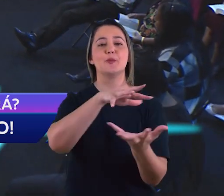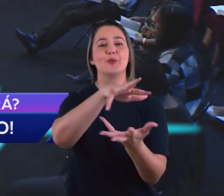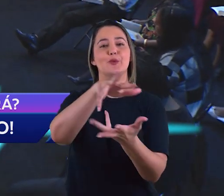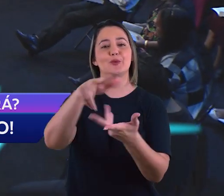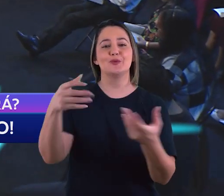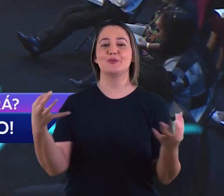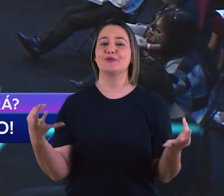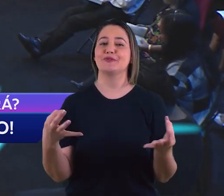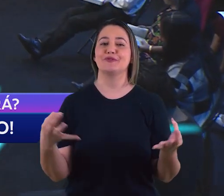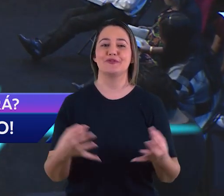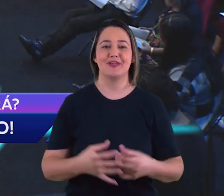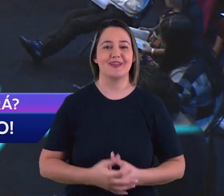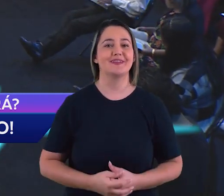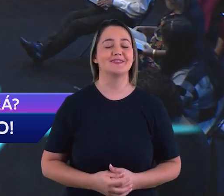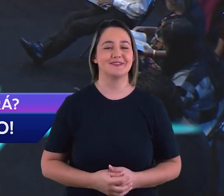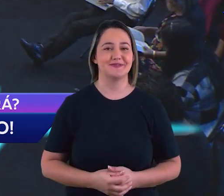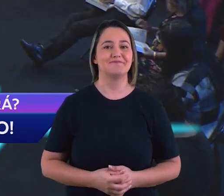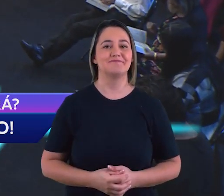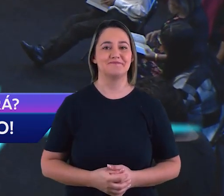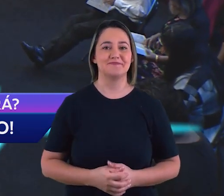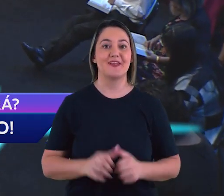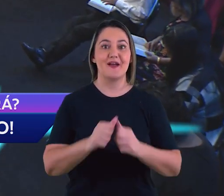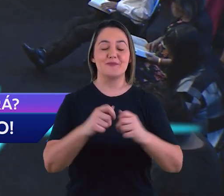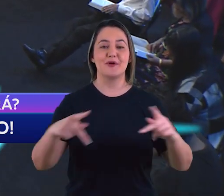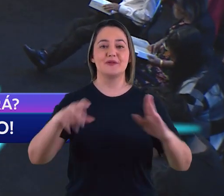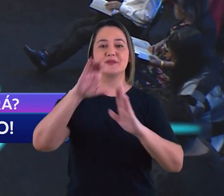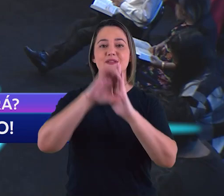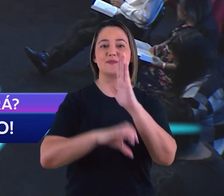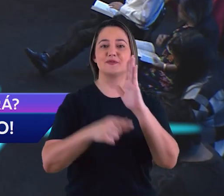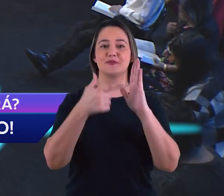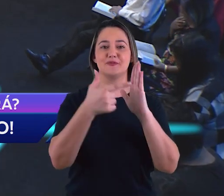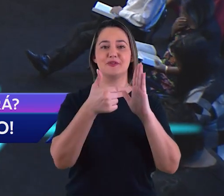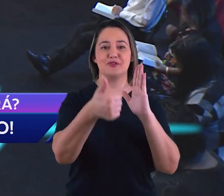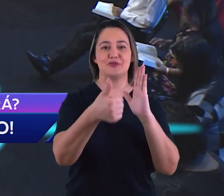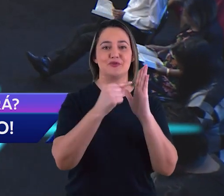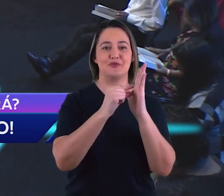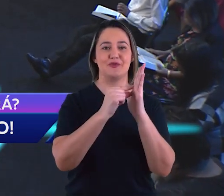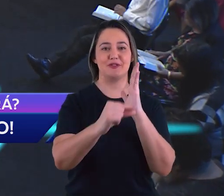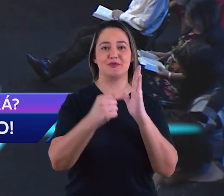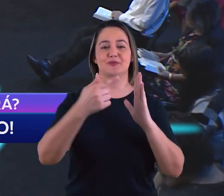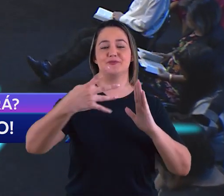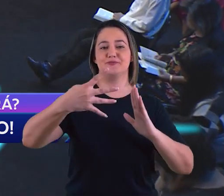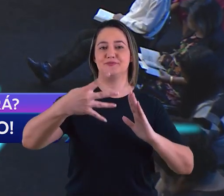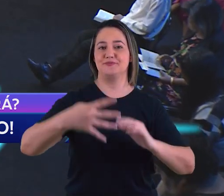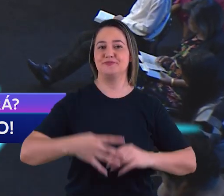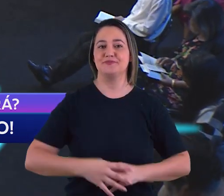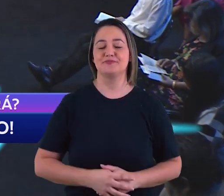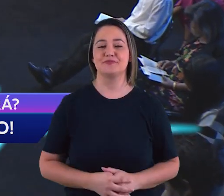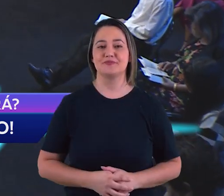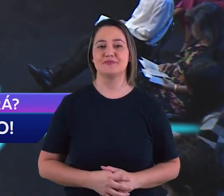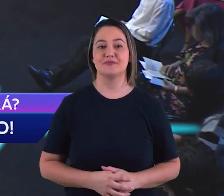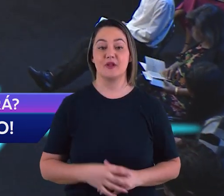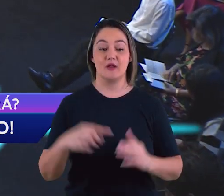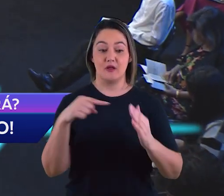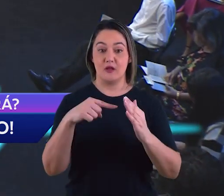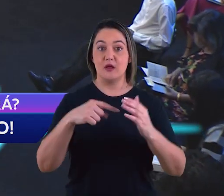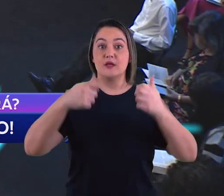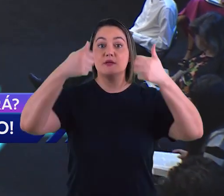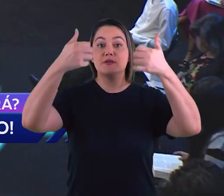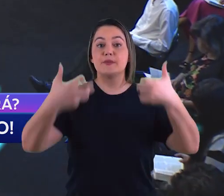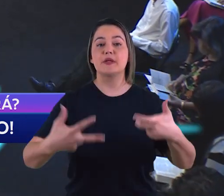um mundo perfeito. Apocalipse capítulo 21 e o versículo 4. Falando